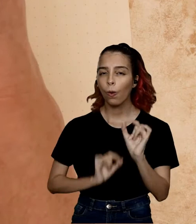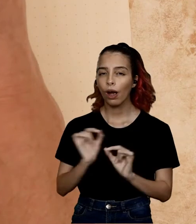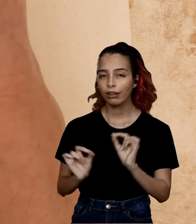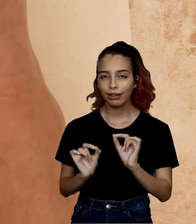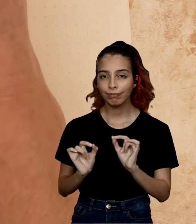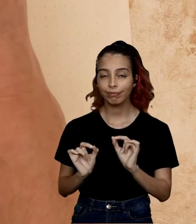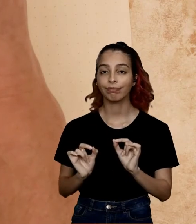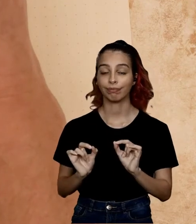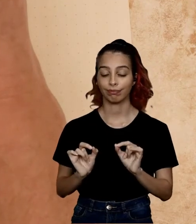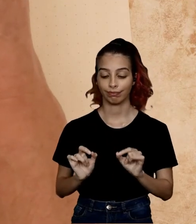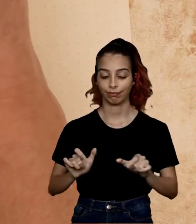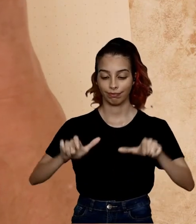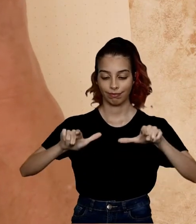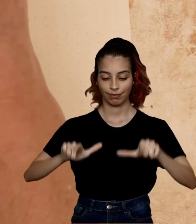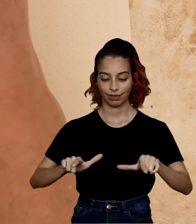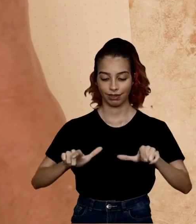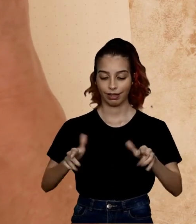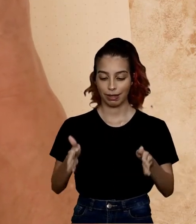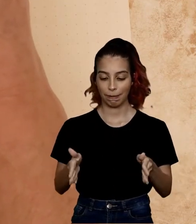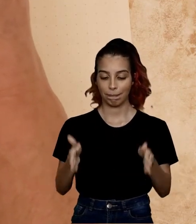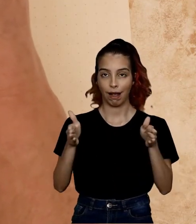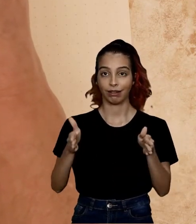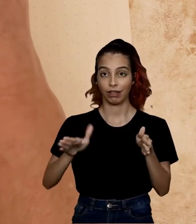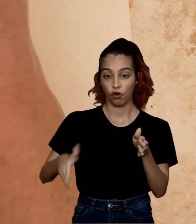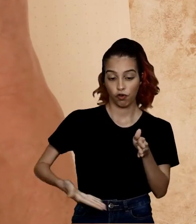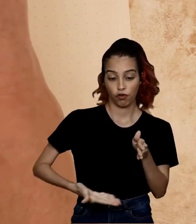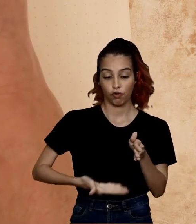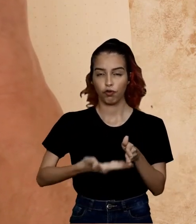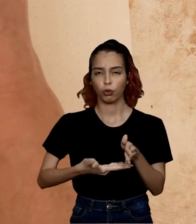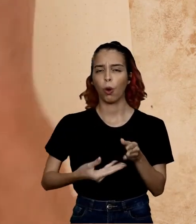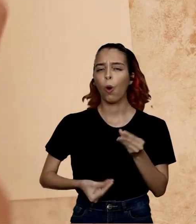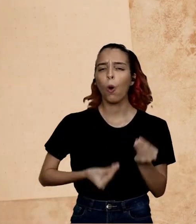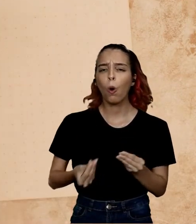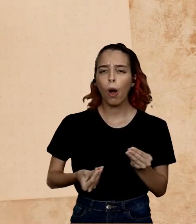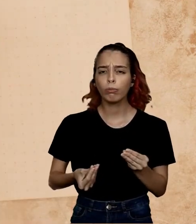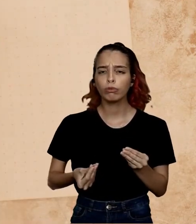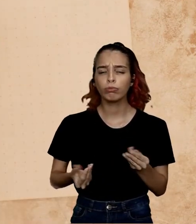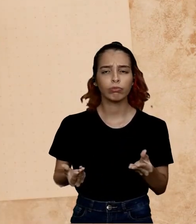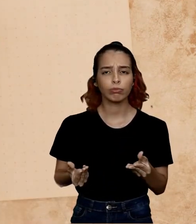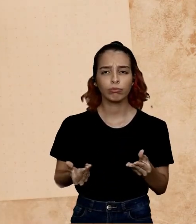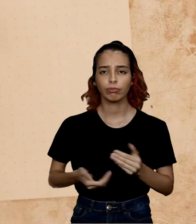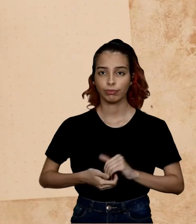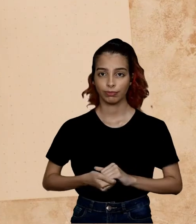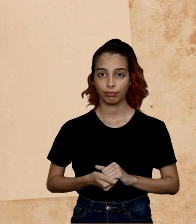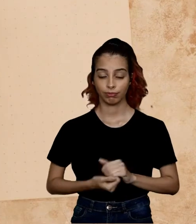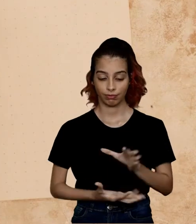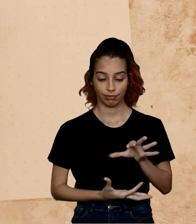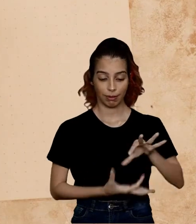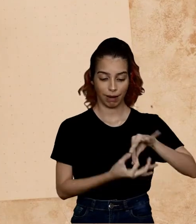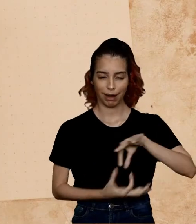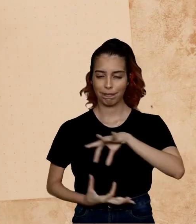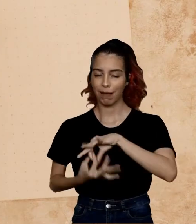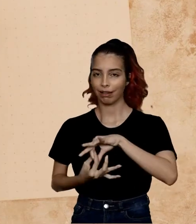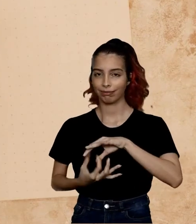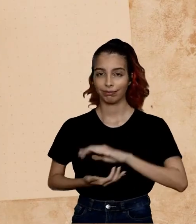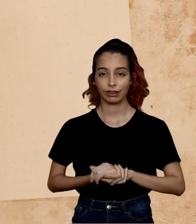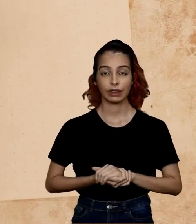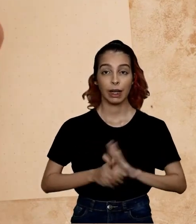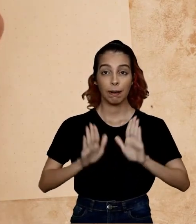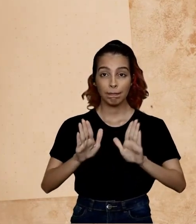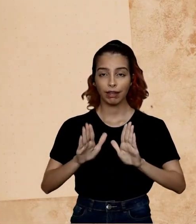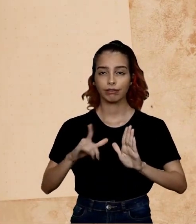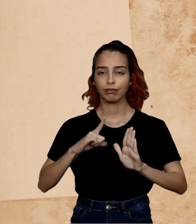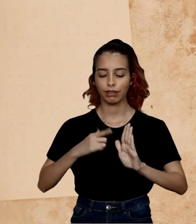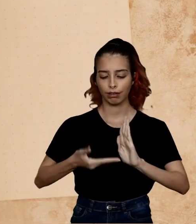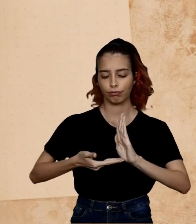minha lateral encontra com o fundo. Que eu vou fazer o meu fundo um pouquinho